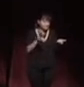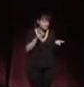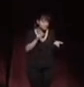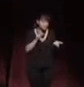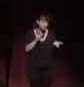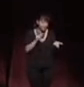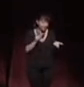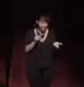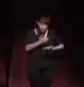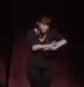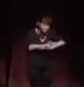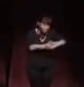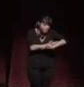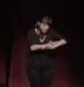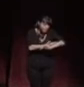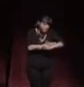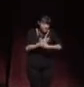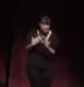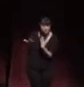bebês.